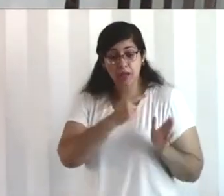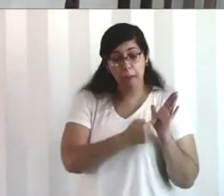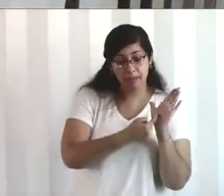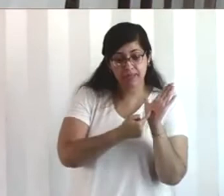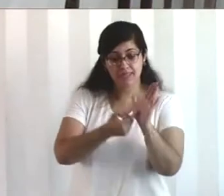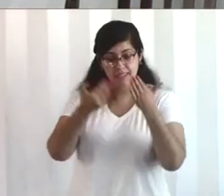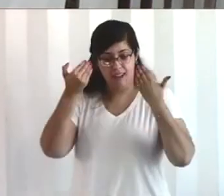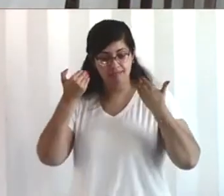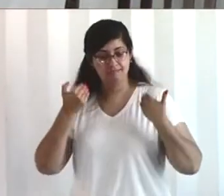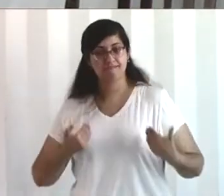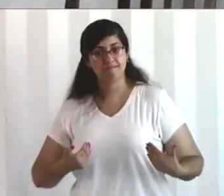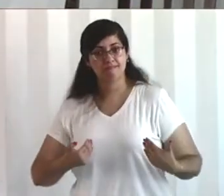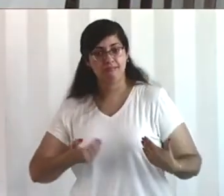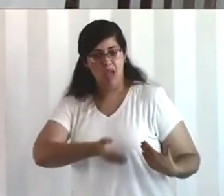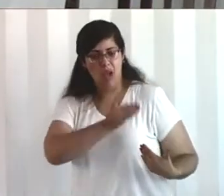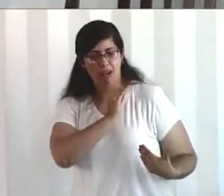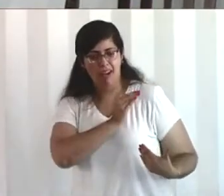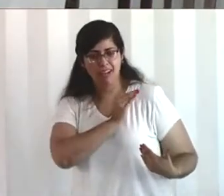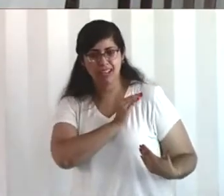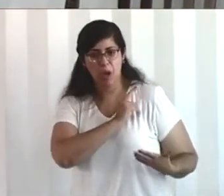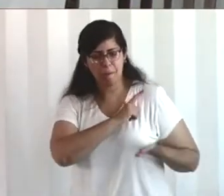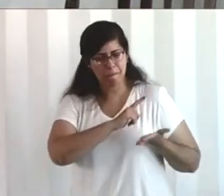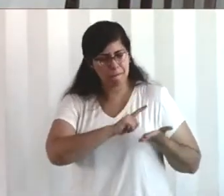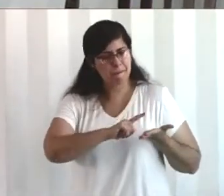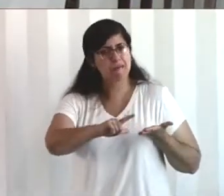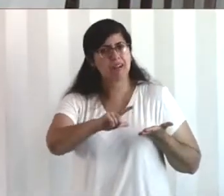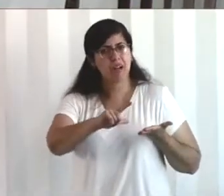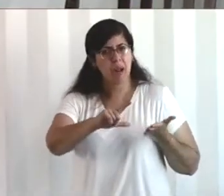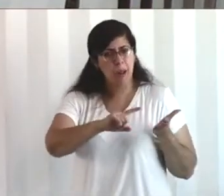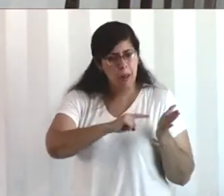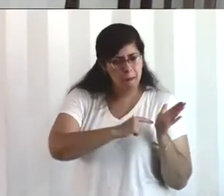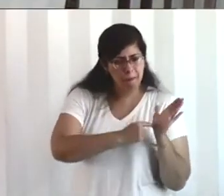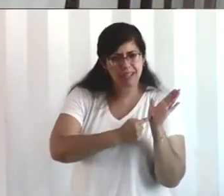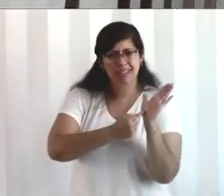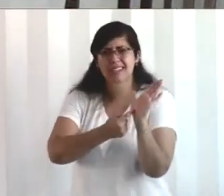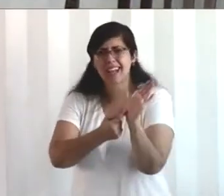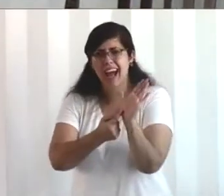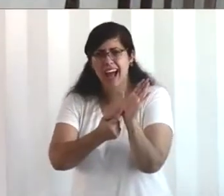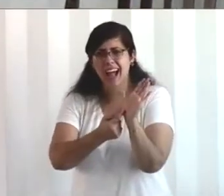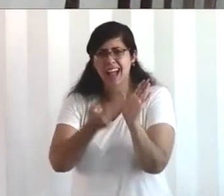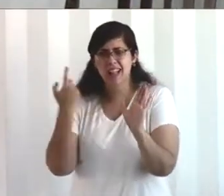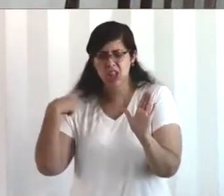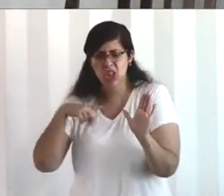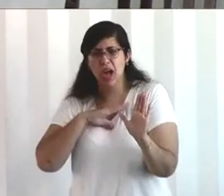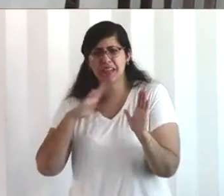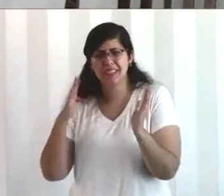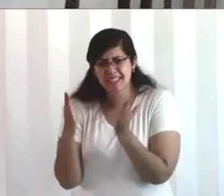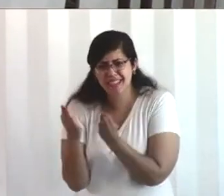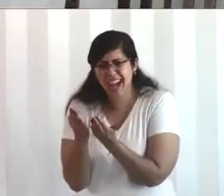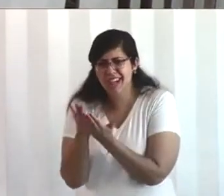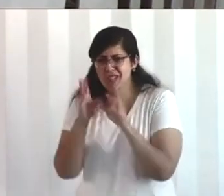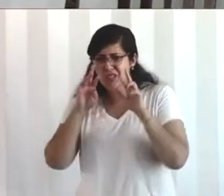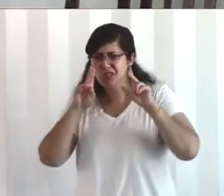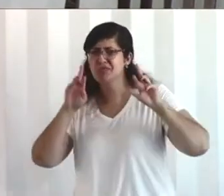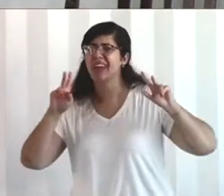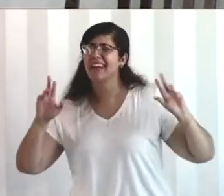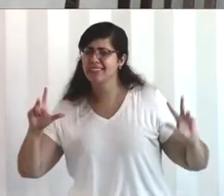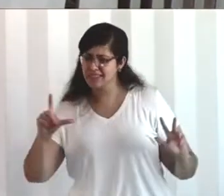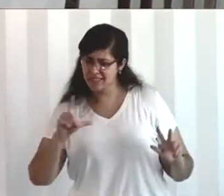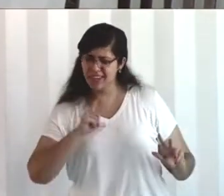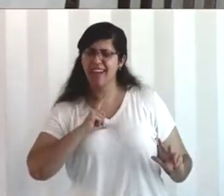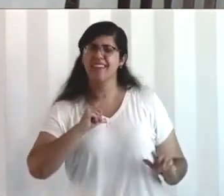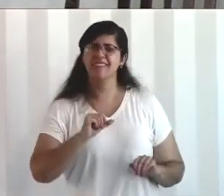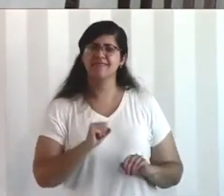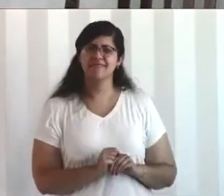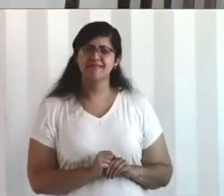são terrenos da glória de Deus. Não pense que é submundo da existência, onde tem